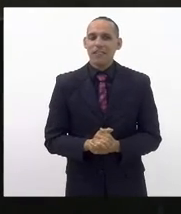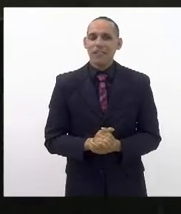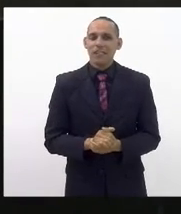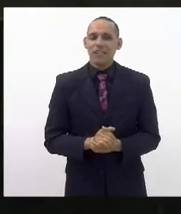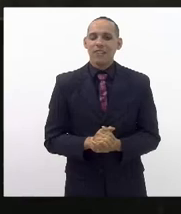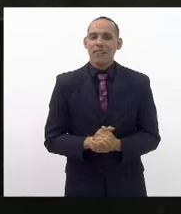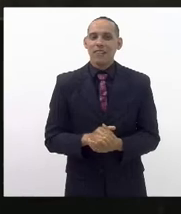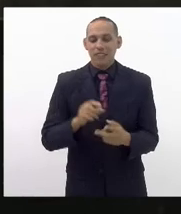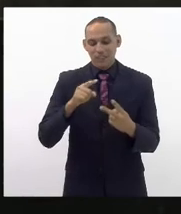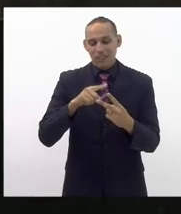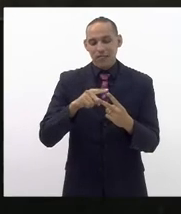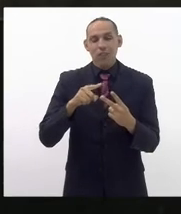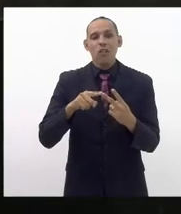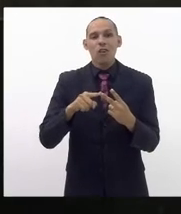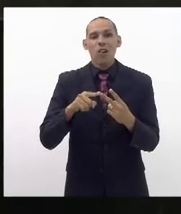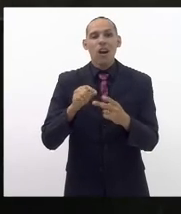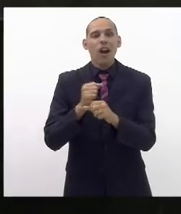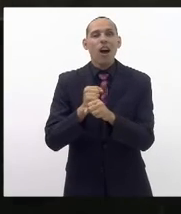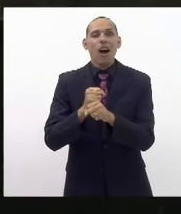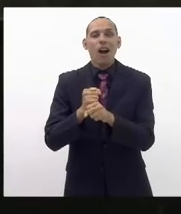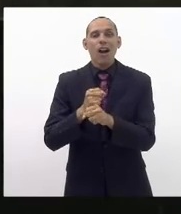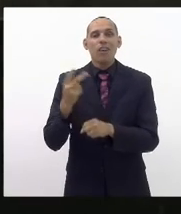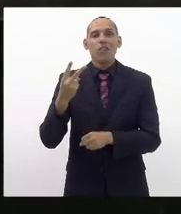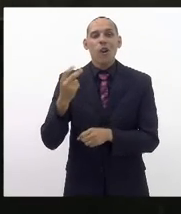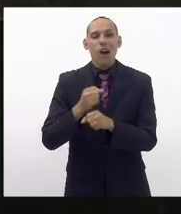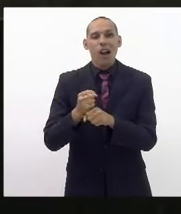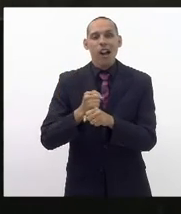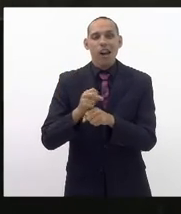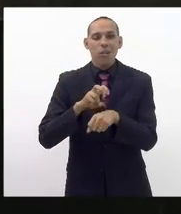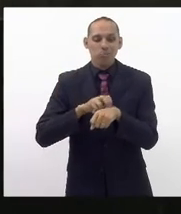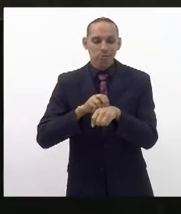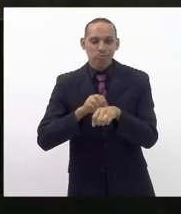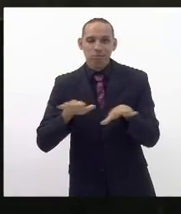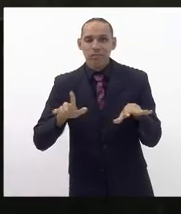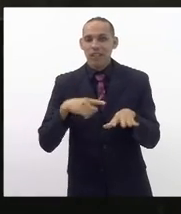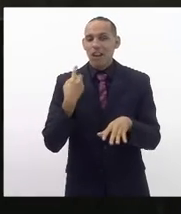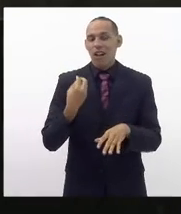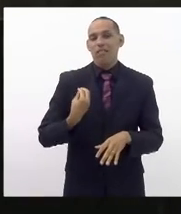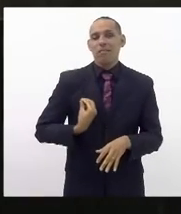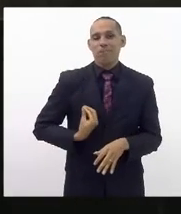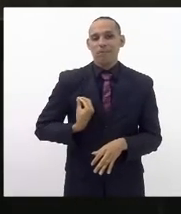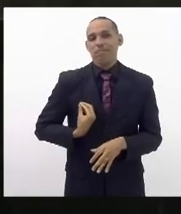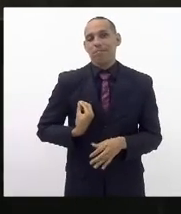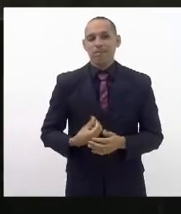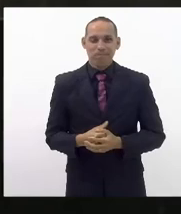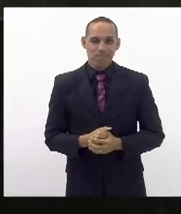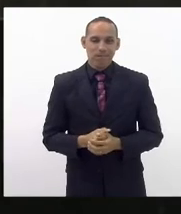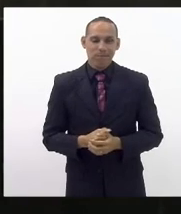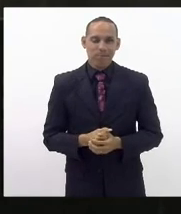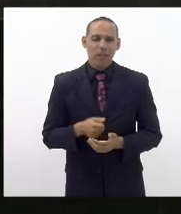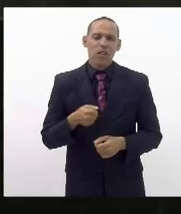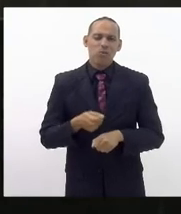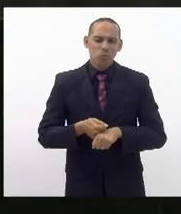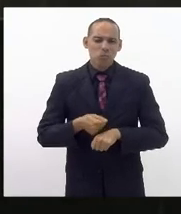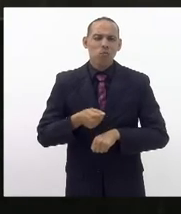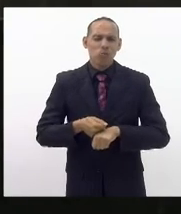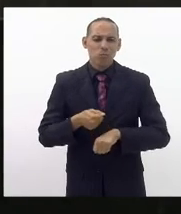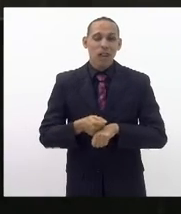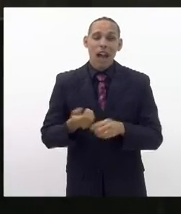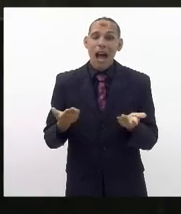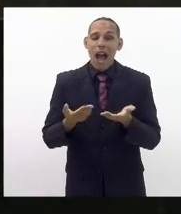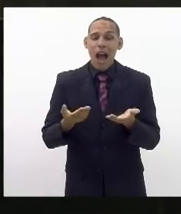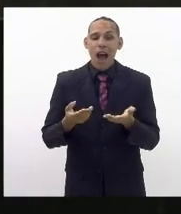dois duros anos de pandemia que nós vivemos. Pandemia que